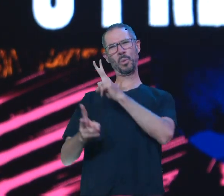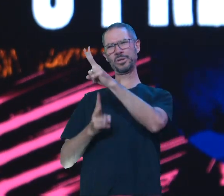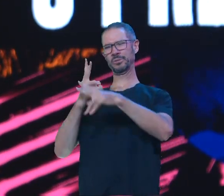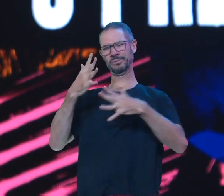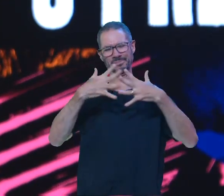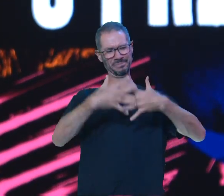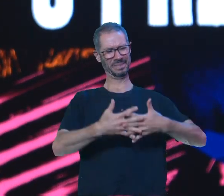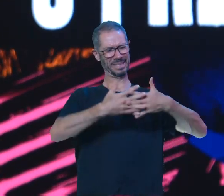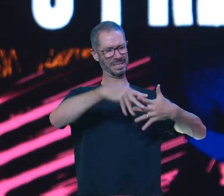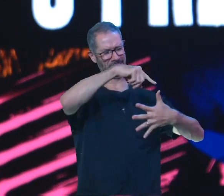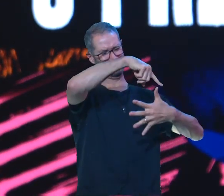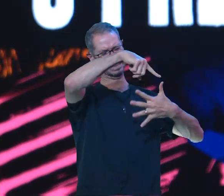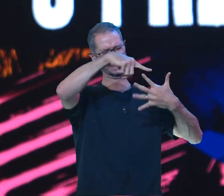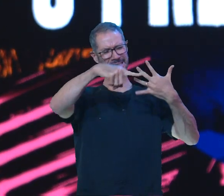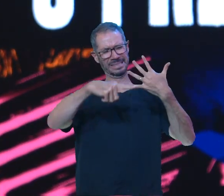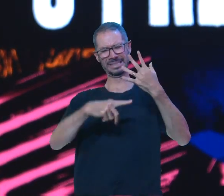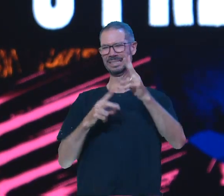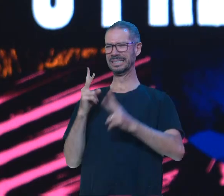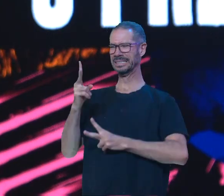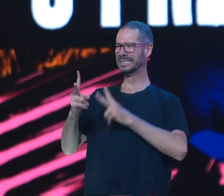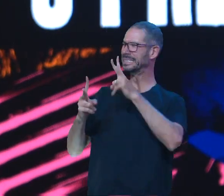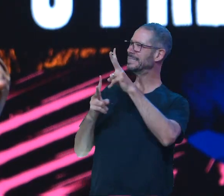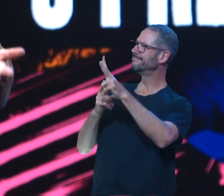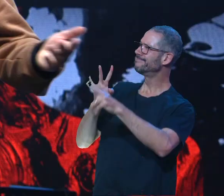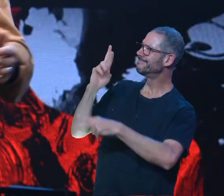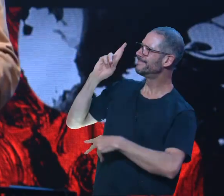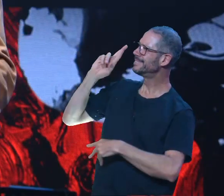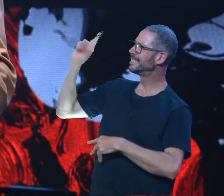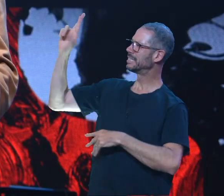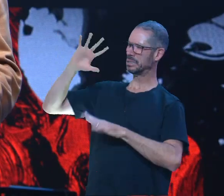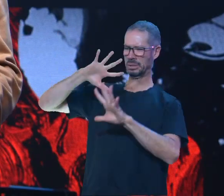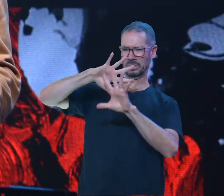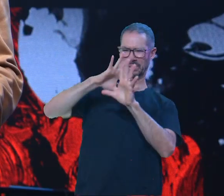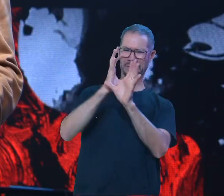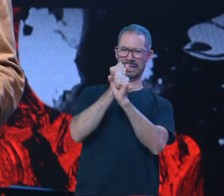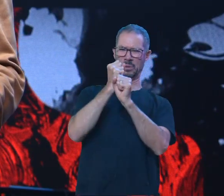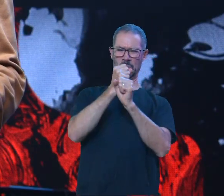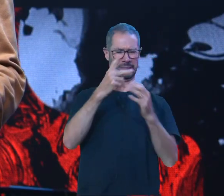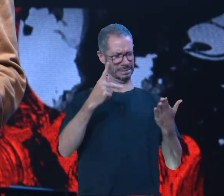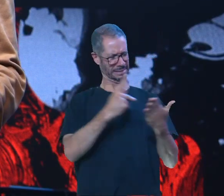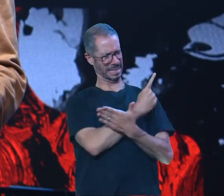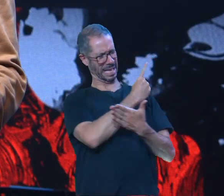aí. Senhor, essa conta parece que não fecha.